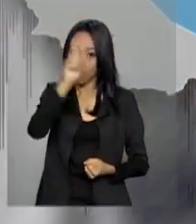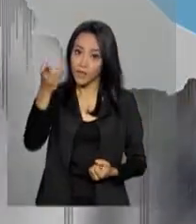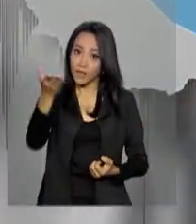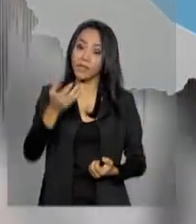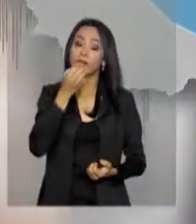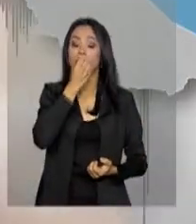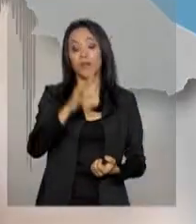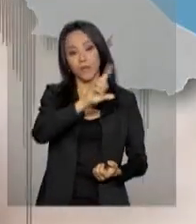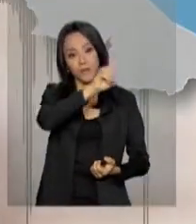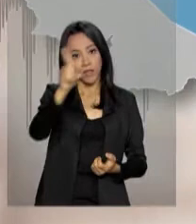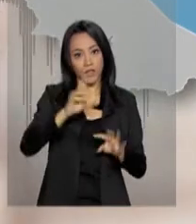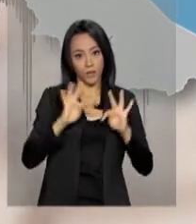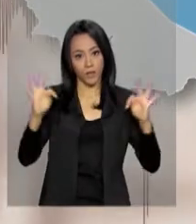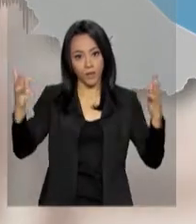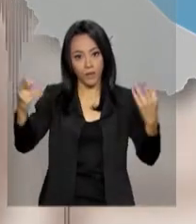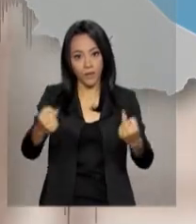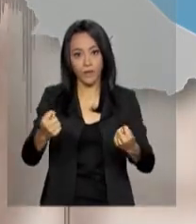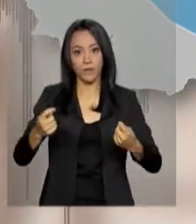todo